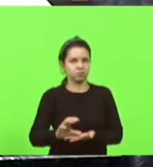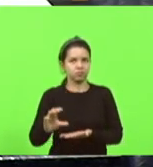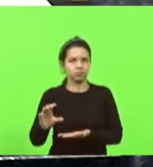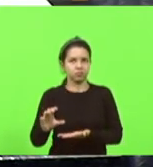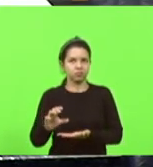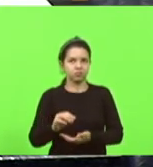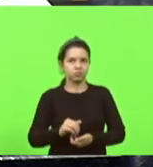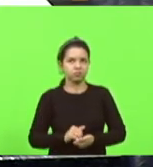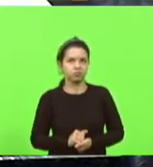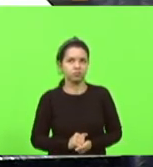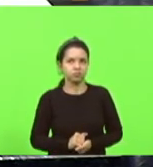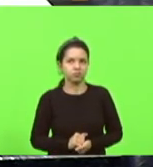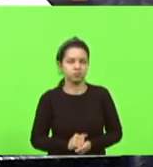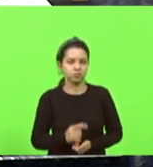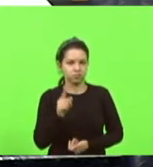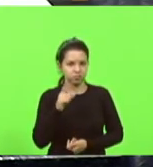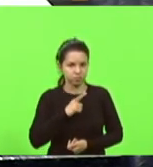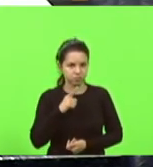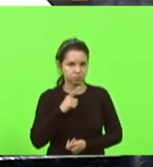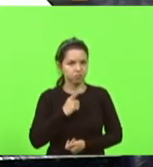tem uma pensão que é paga